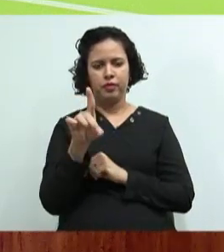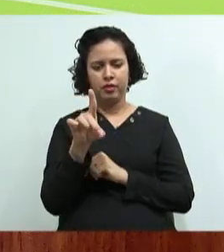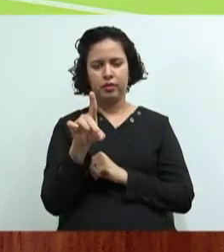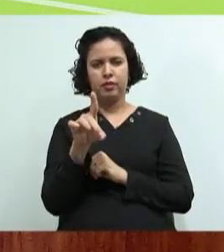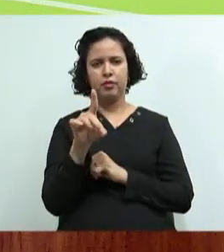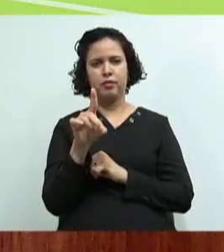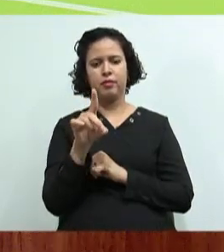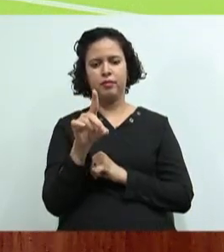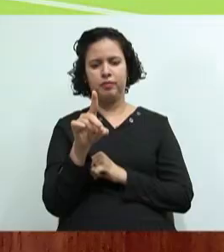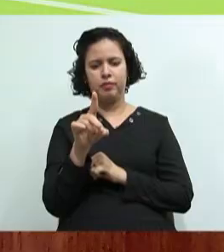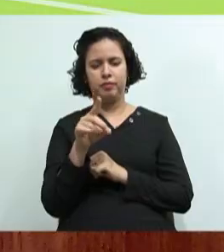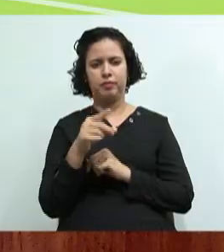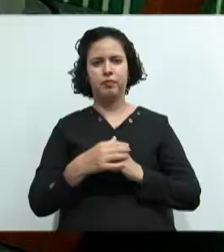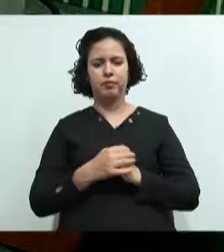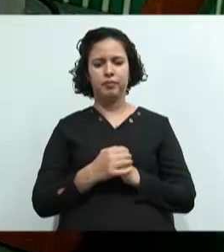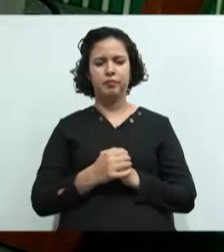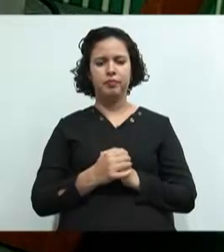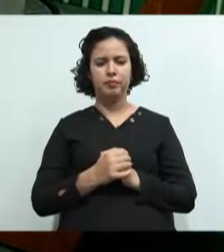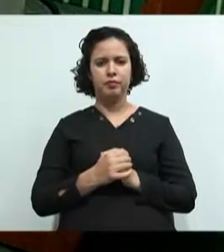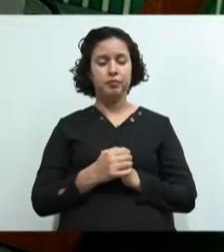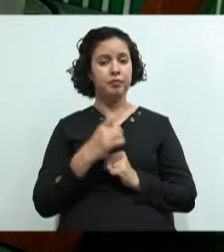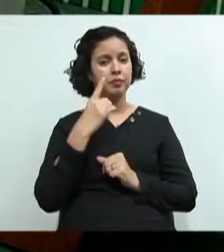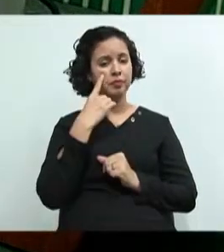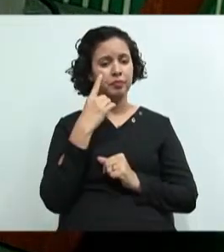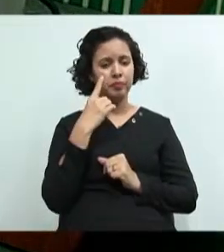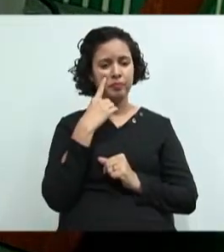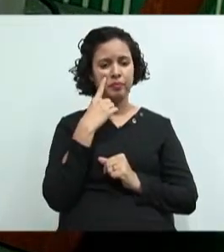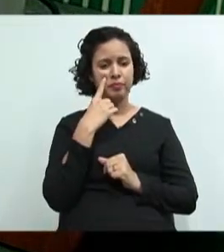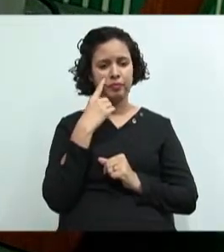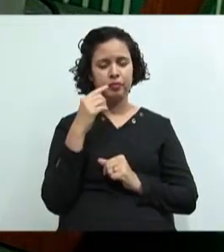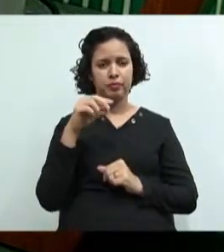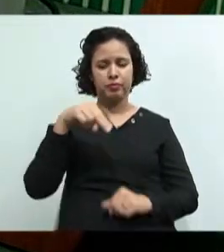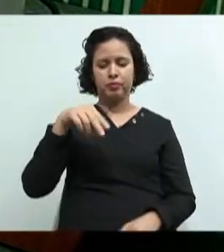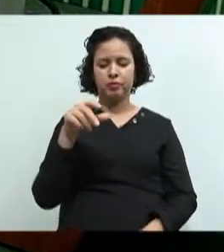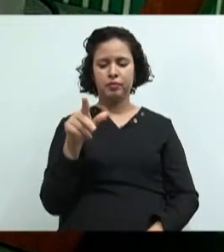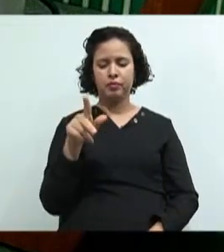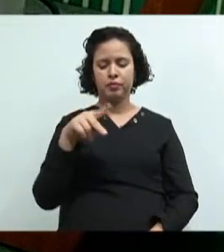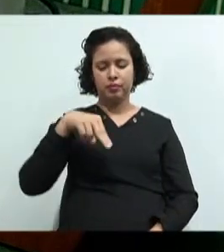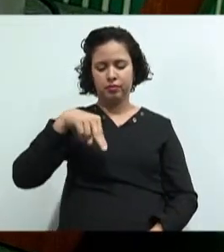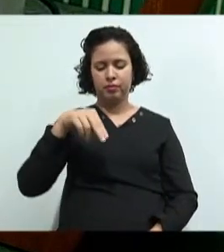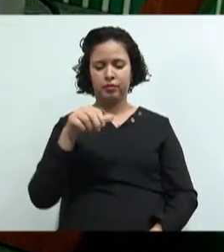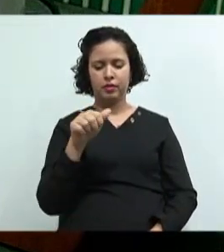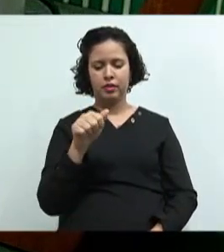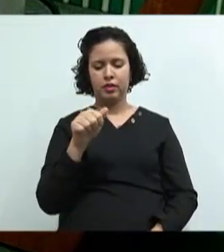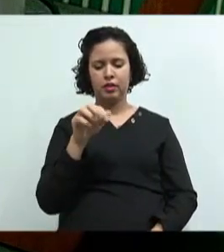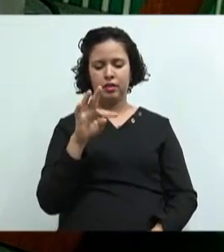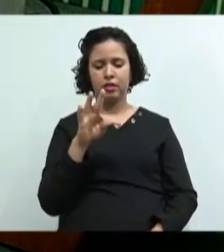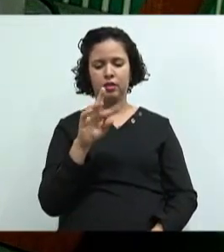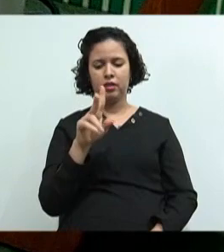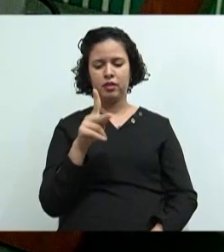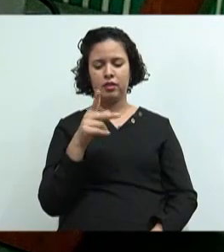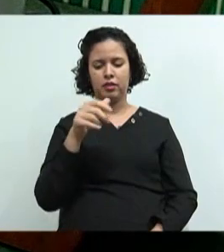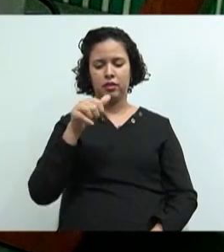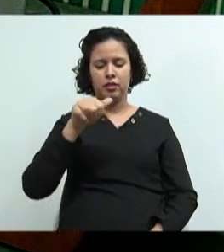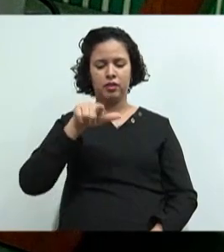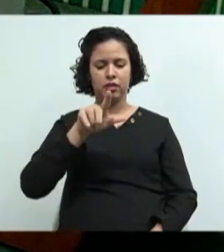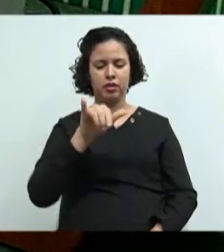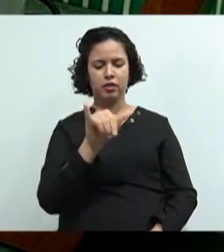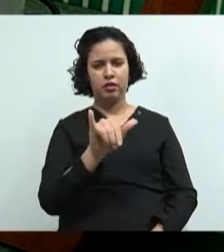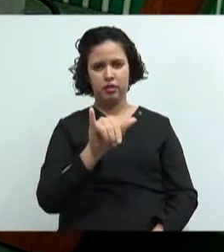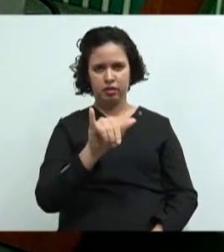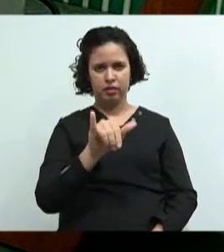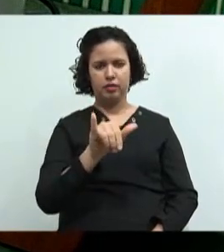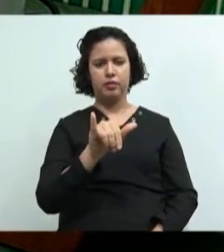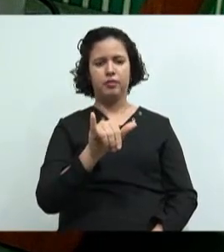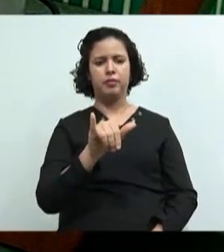também marcou a letra D. Então, Nathalie, Rayane. A Nathalie falou, aliás, a Nathalie do Jaime Peixoto de Alencar, lá no